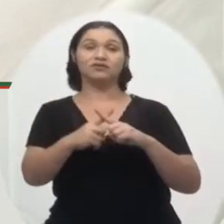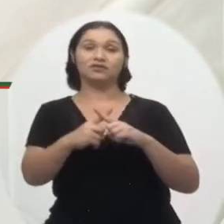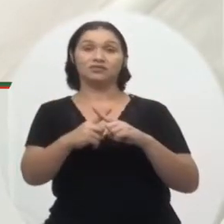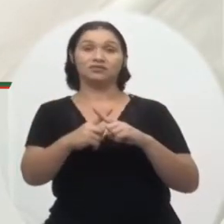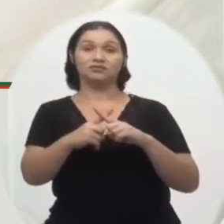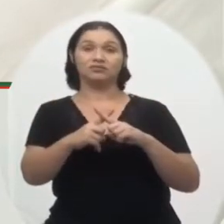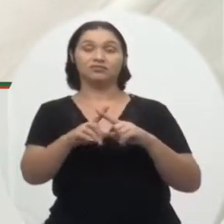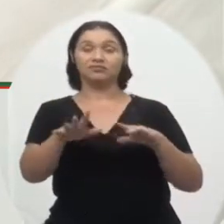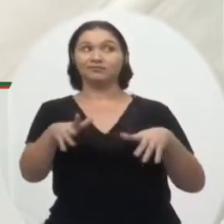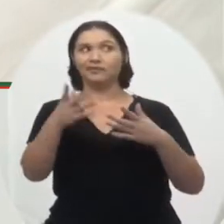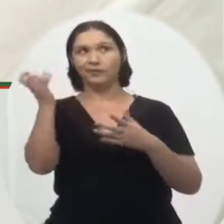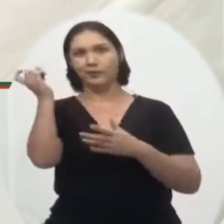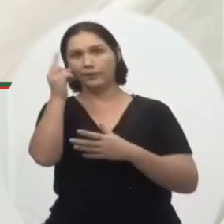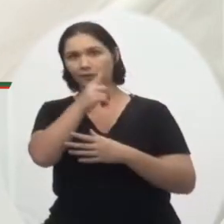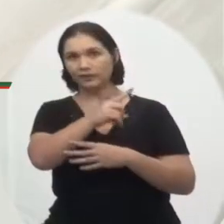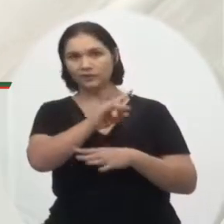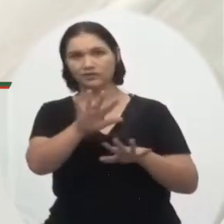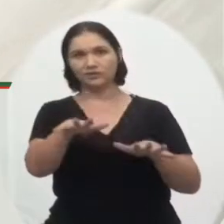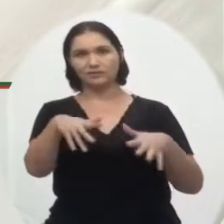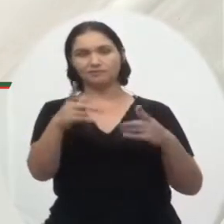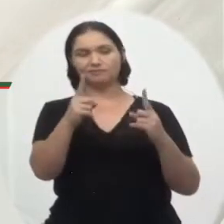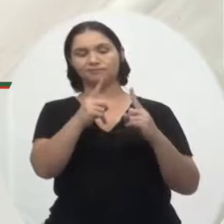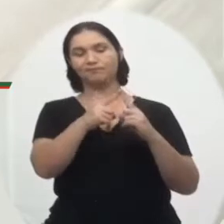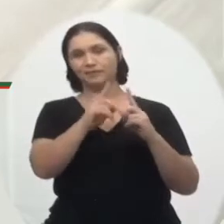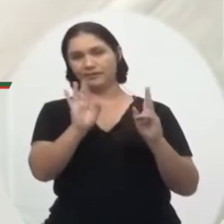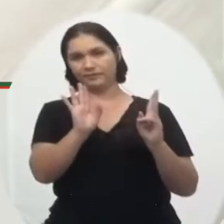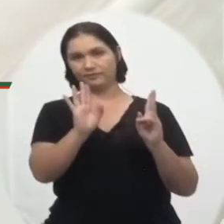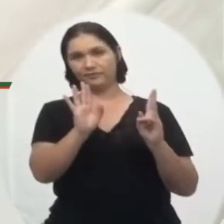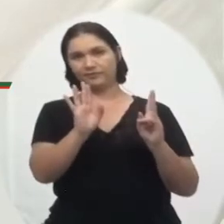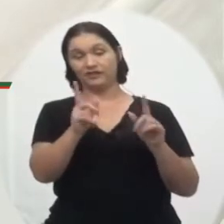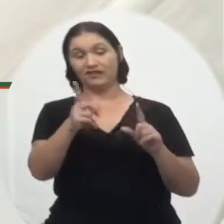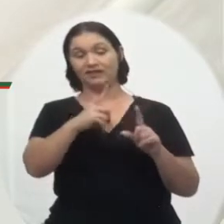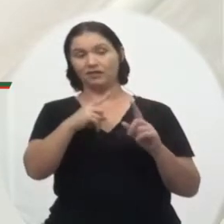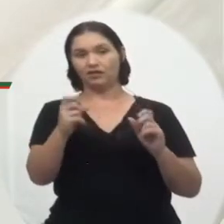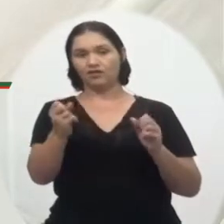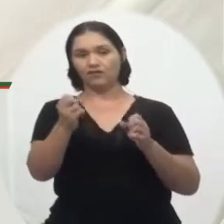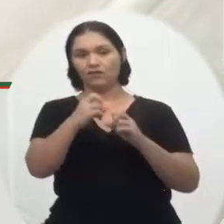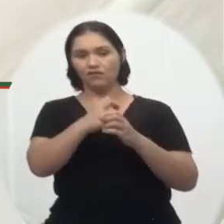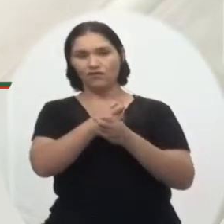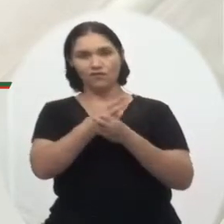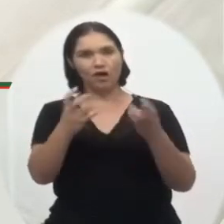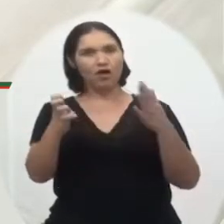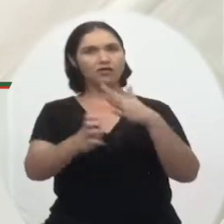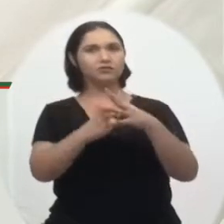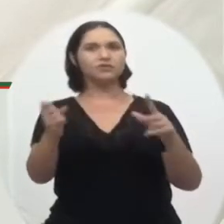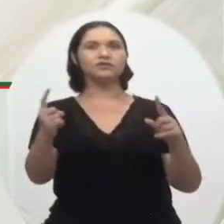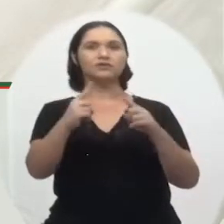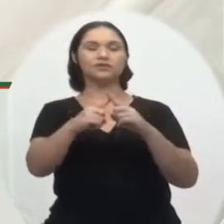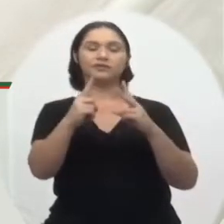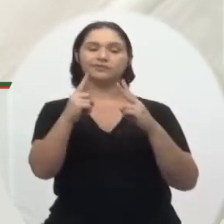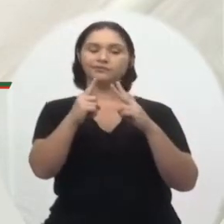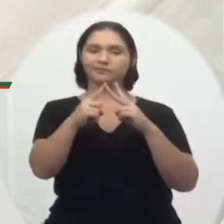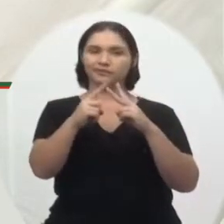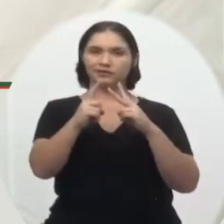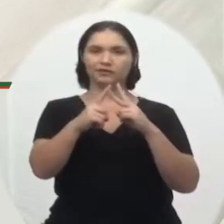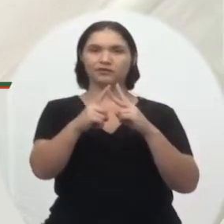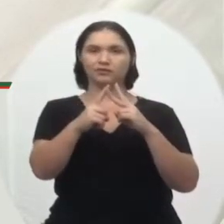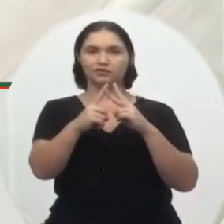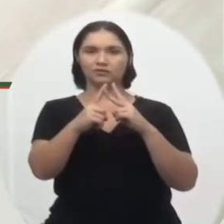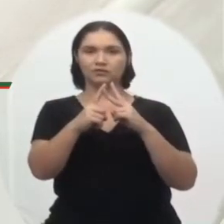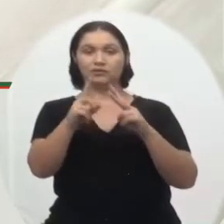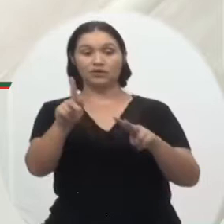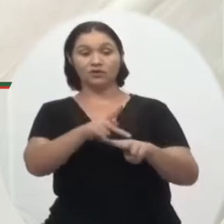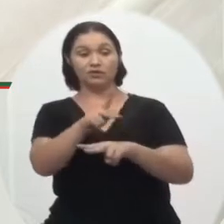encomendas fracionadas. Esse é o primeiro ponto e nós estamos cheios de concorrentes. O segundo, o mercado, no tamanho igual ao Brasil, não é fácil